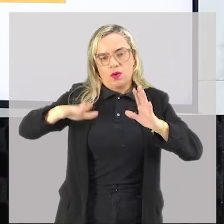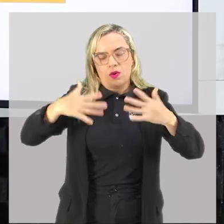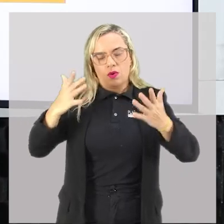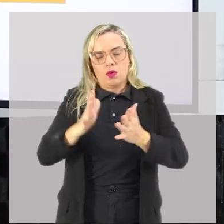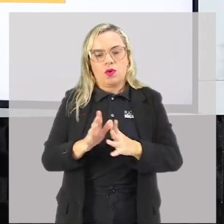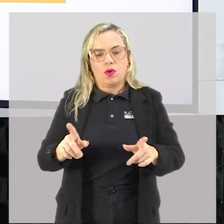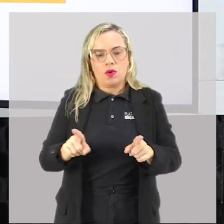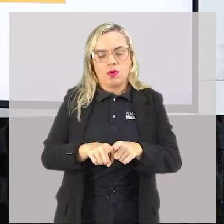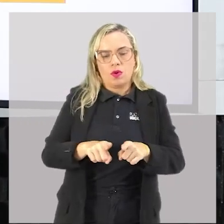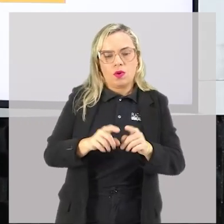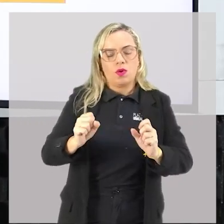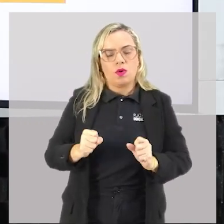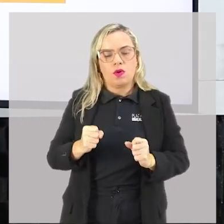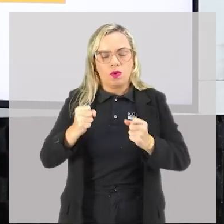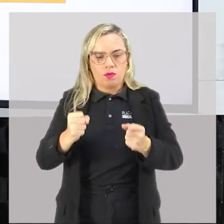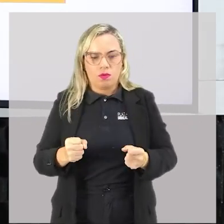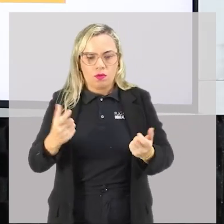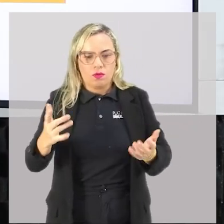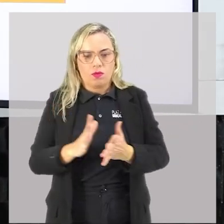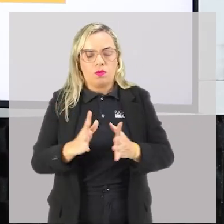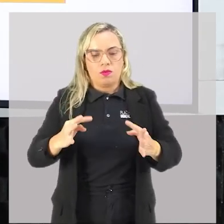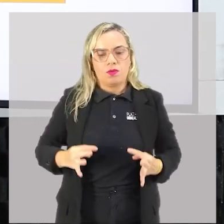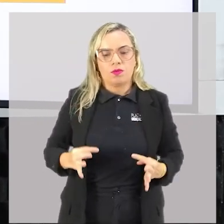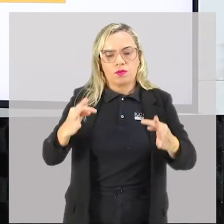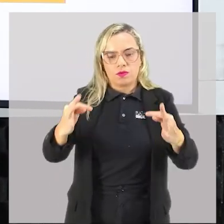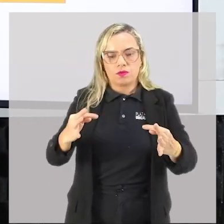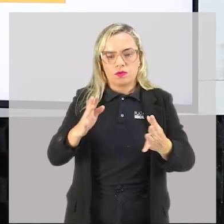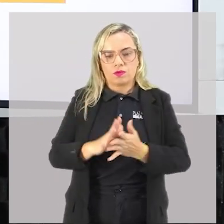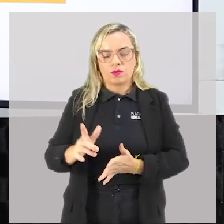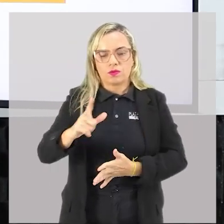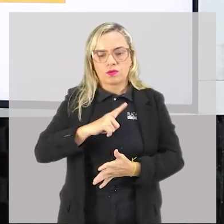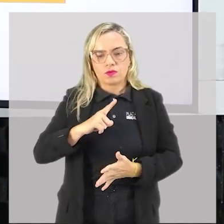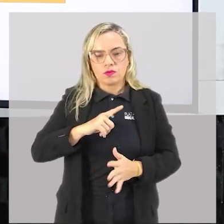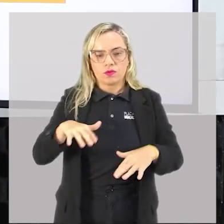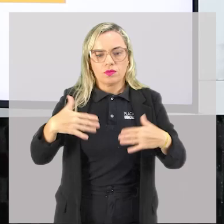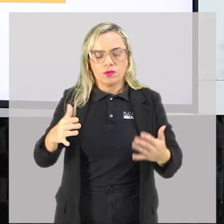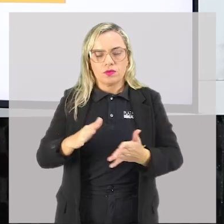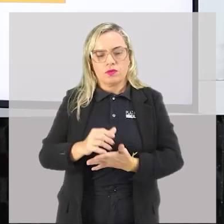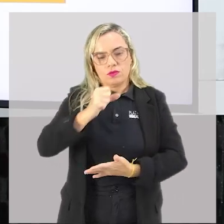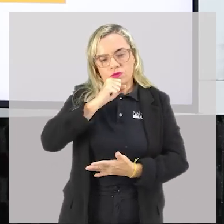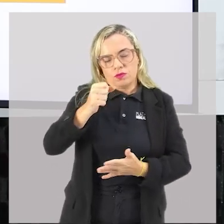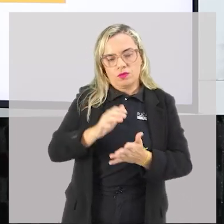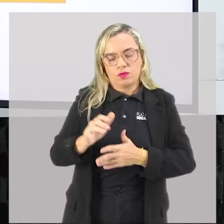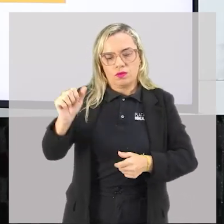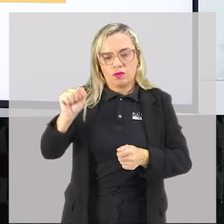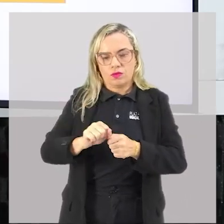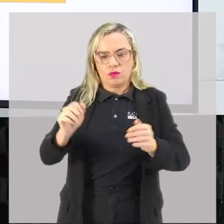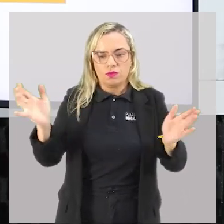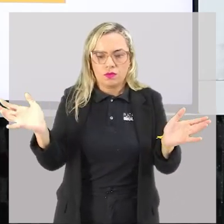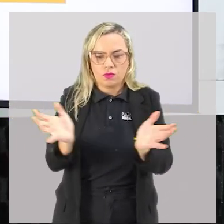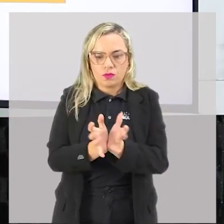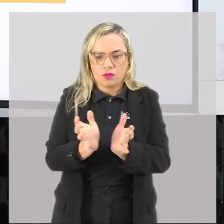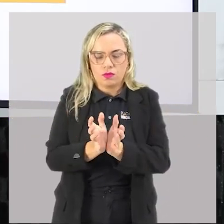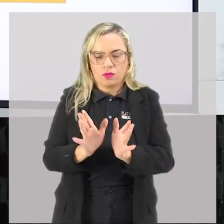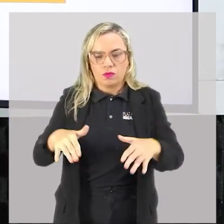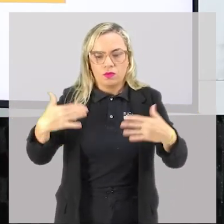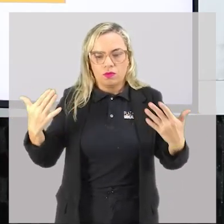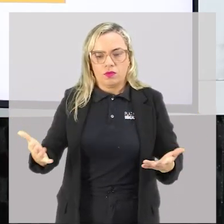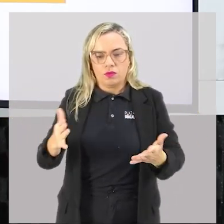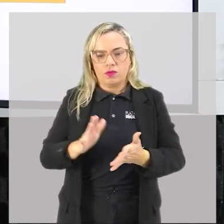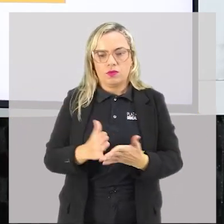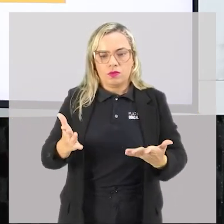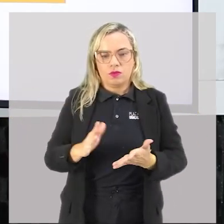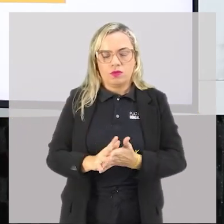entrevistas que são possibilitadas pela tecnologia. Você tem entrevistas que são realizadas em grupo ou mesmo